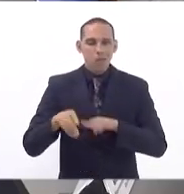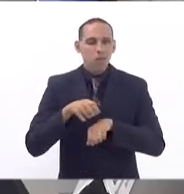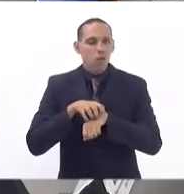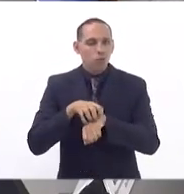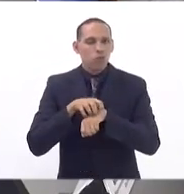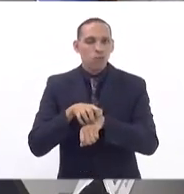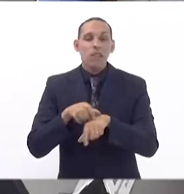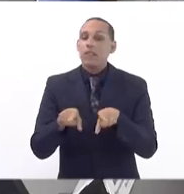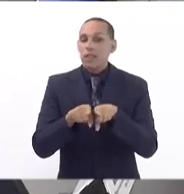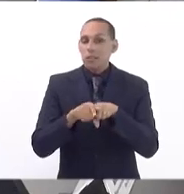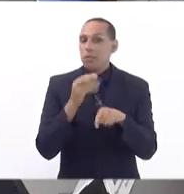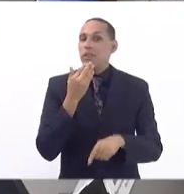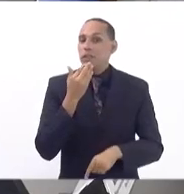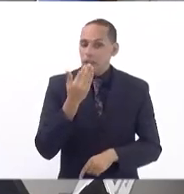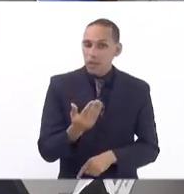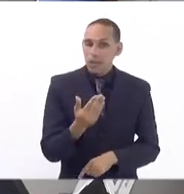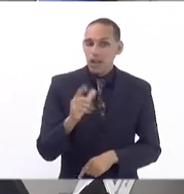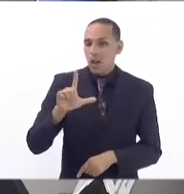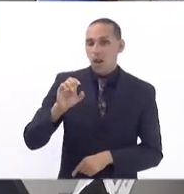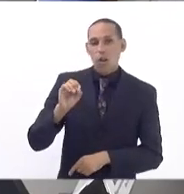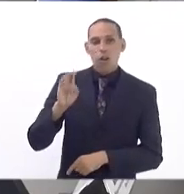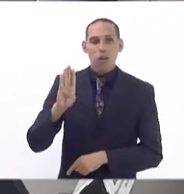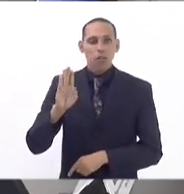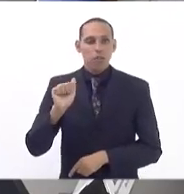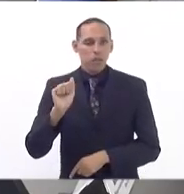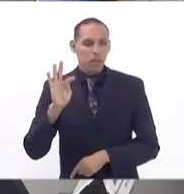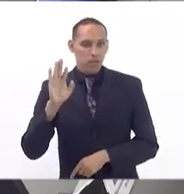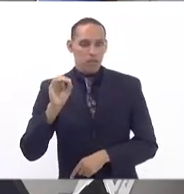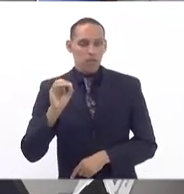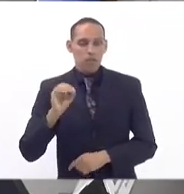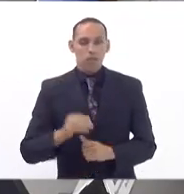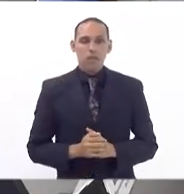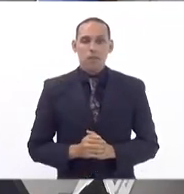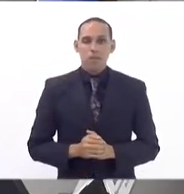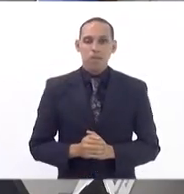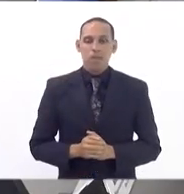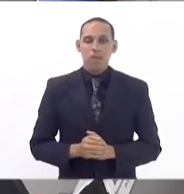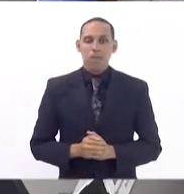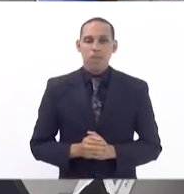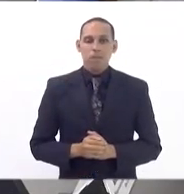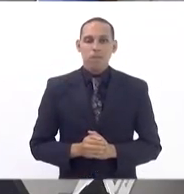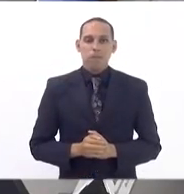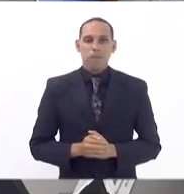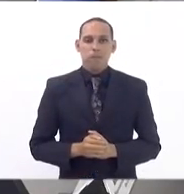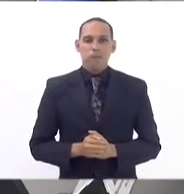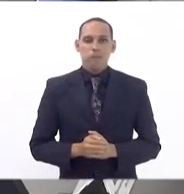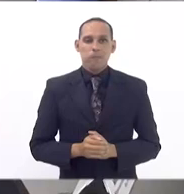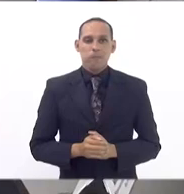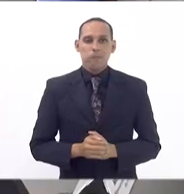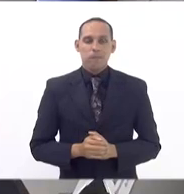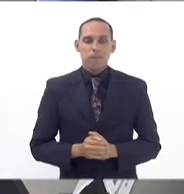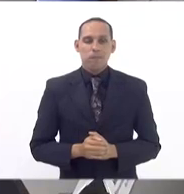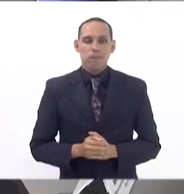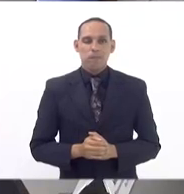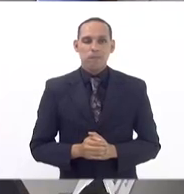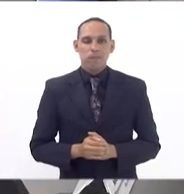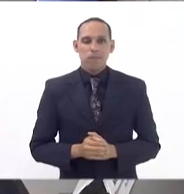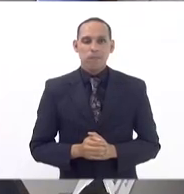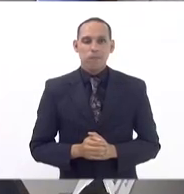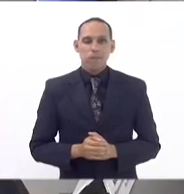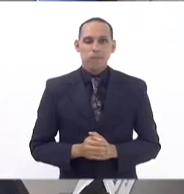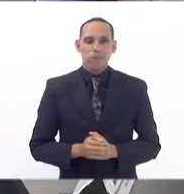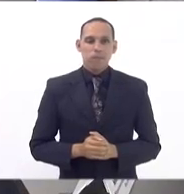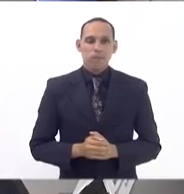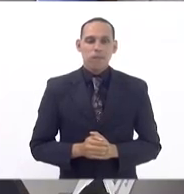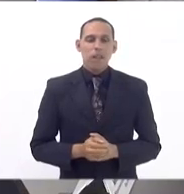e ao mesmo tempo você de pedir ao Lovato o Babaçu Elvis que